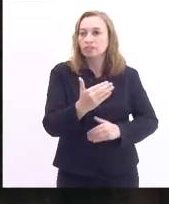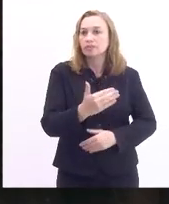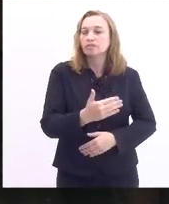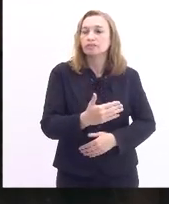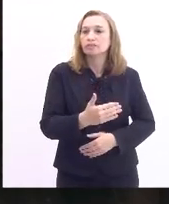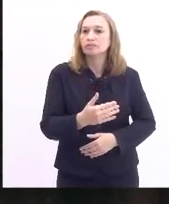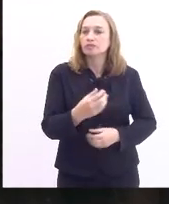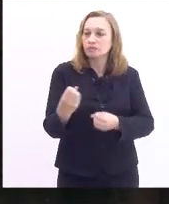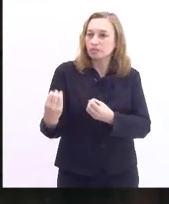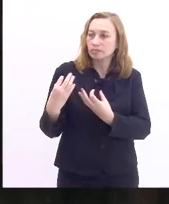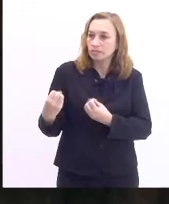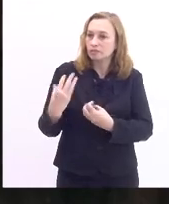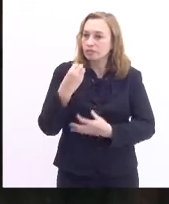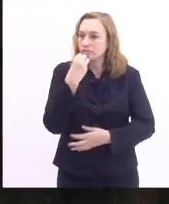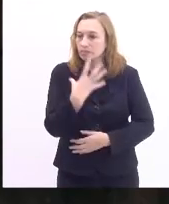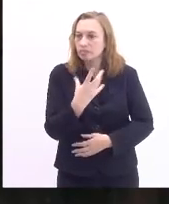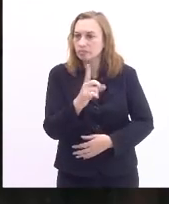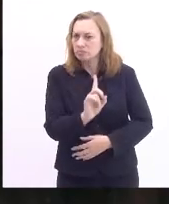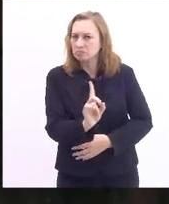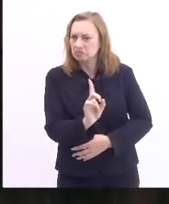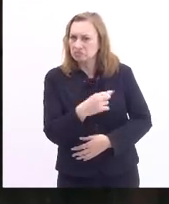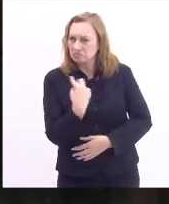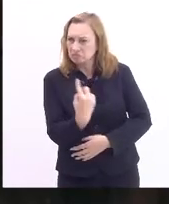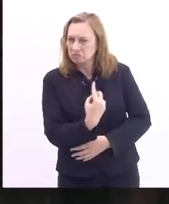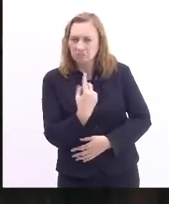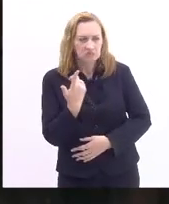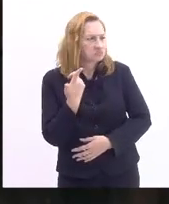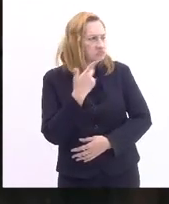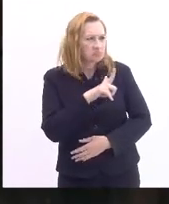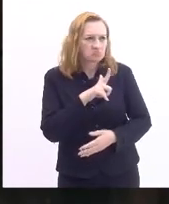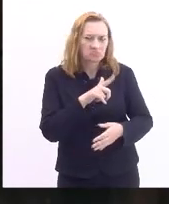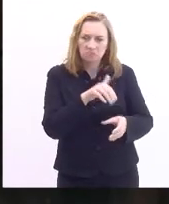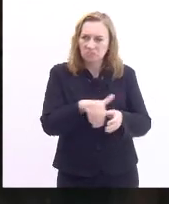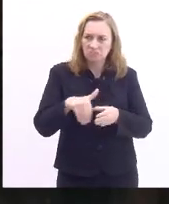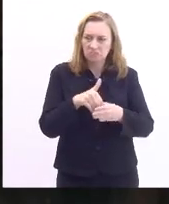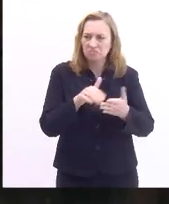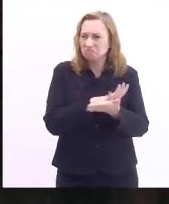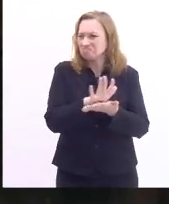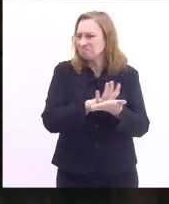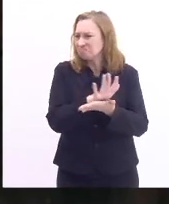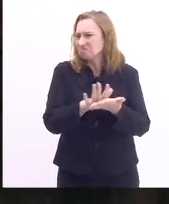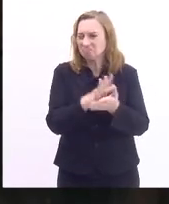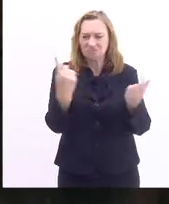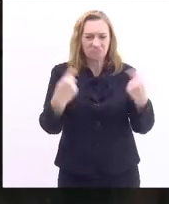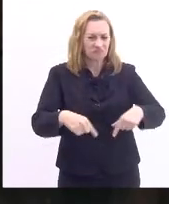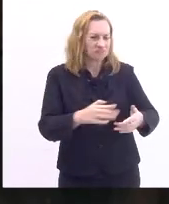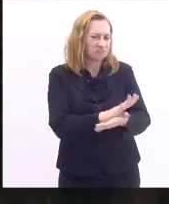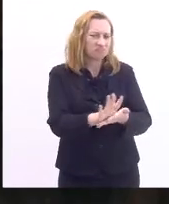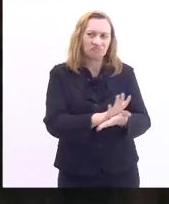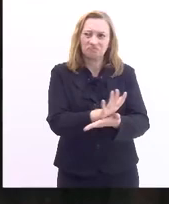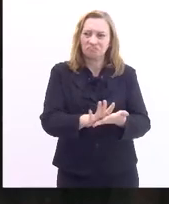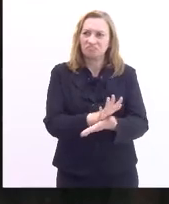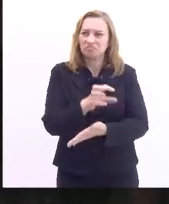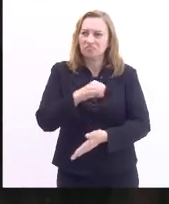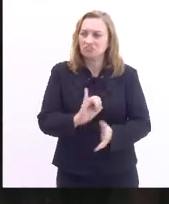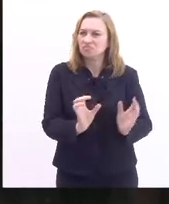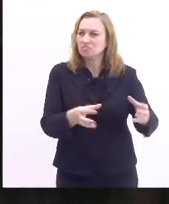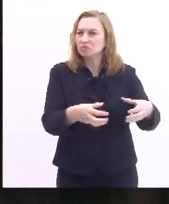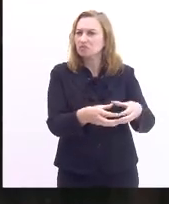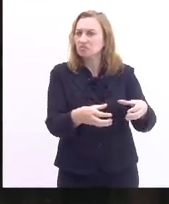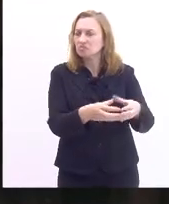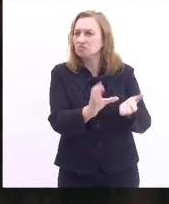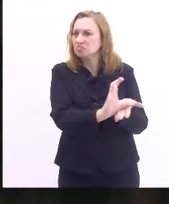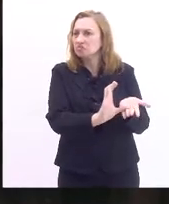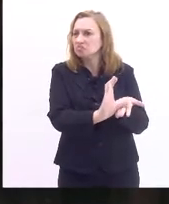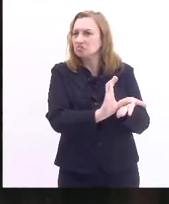deram uma lição porque nós não teríamos ganha eleição nenhuma nem teremos disputar a eleição nenhuma ser um grupo